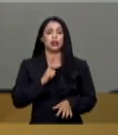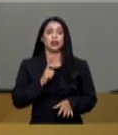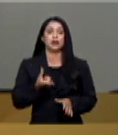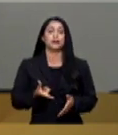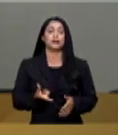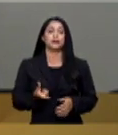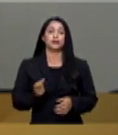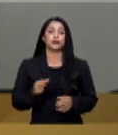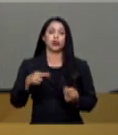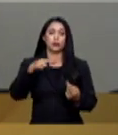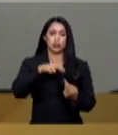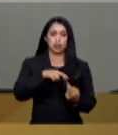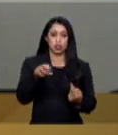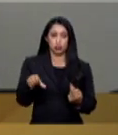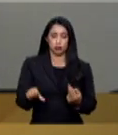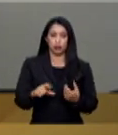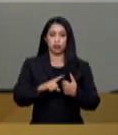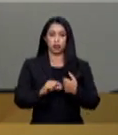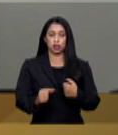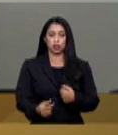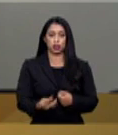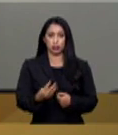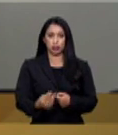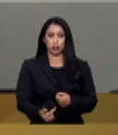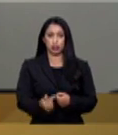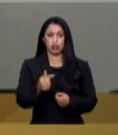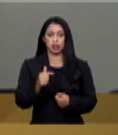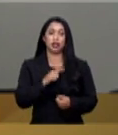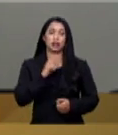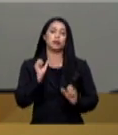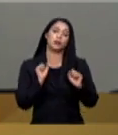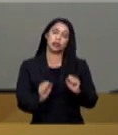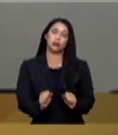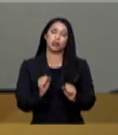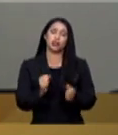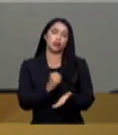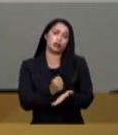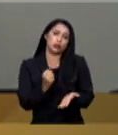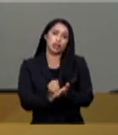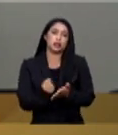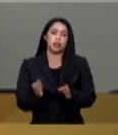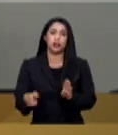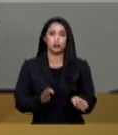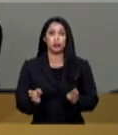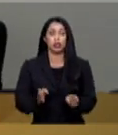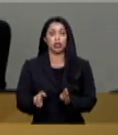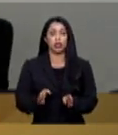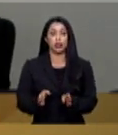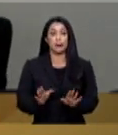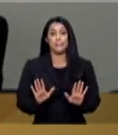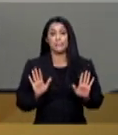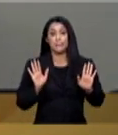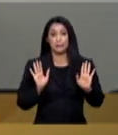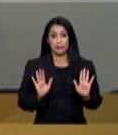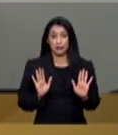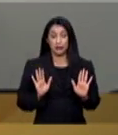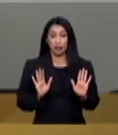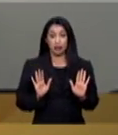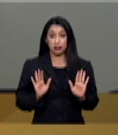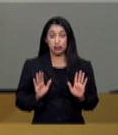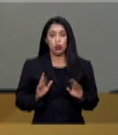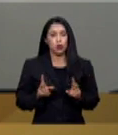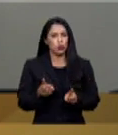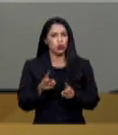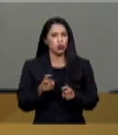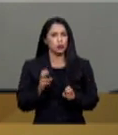para interpretar o inciso 9 do artigo 37, possibilidade de contratação temporária. Entretanto, neste caso, o que